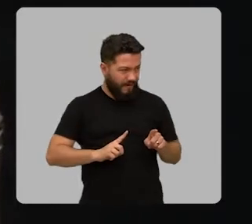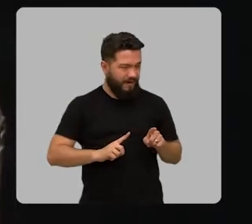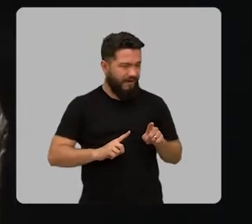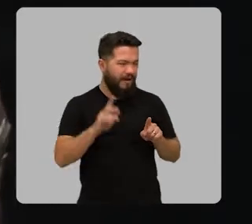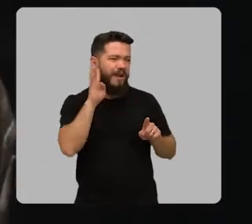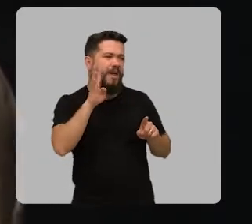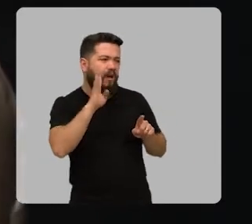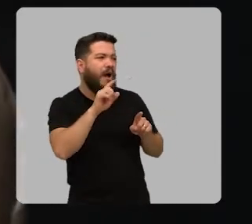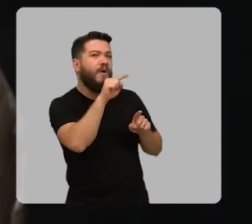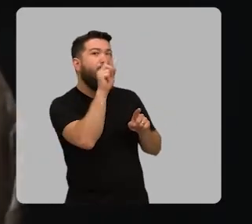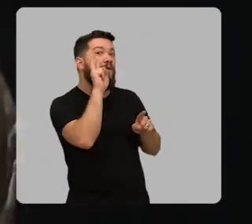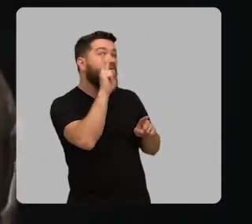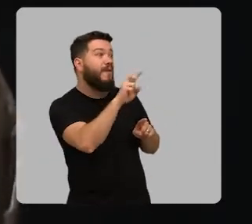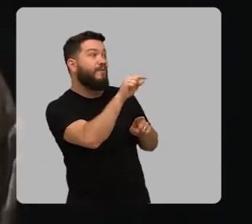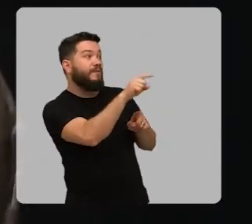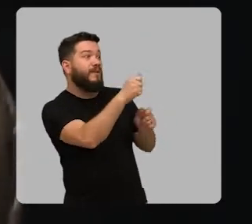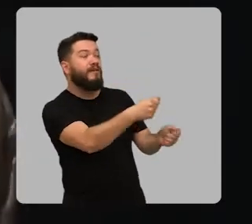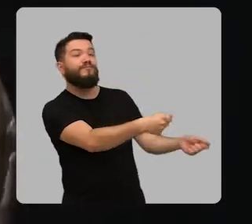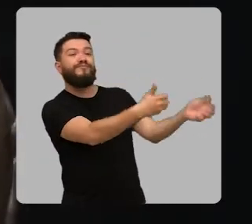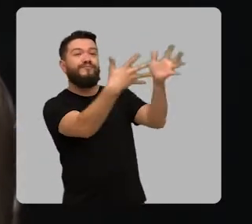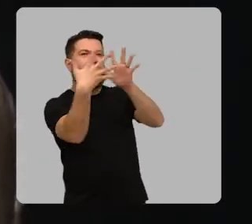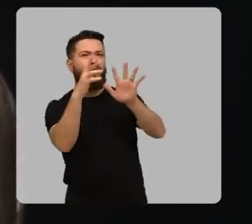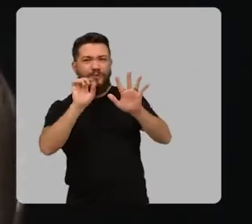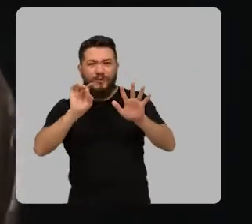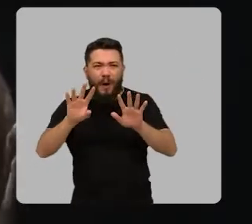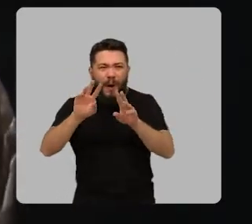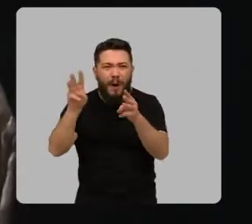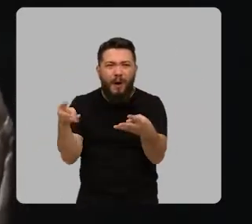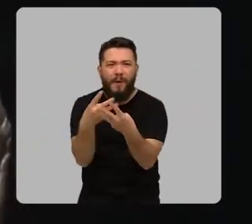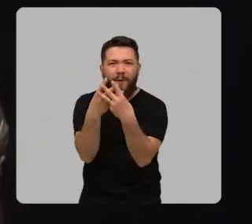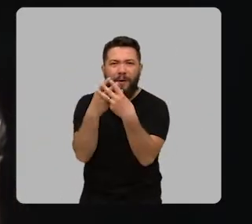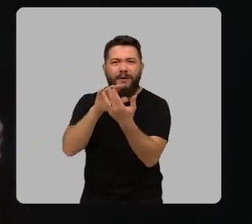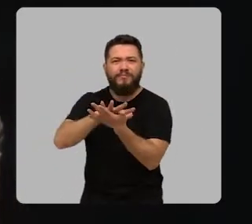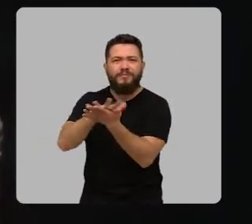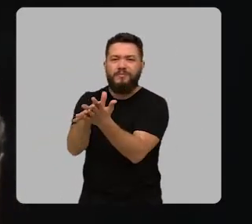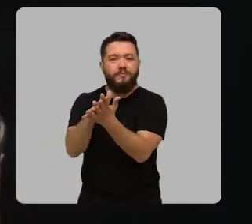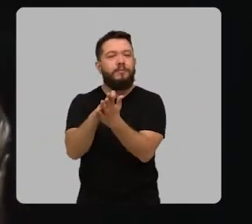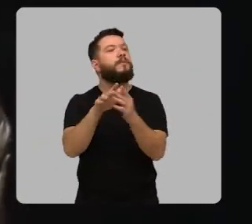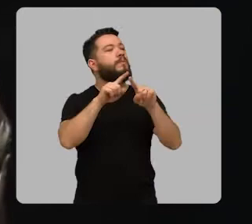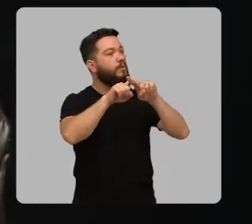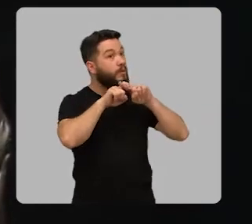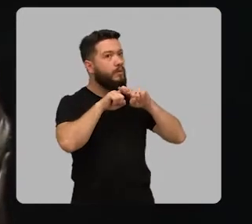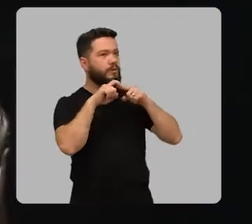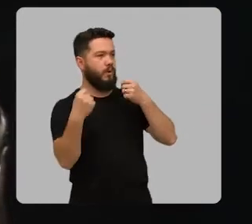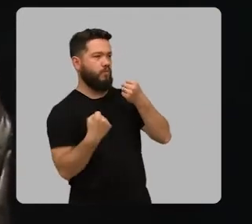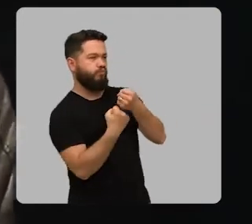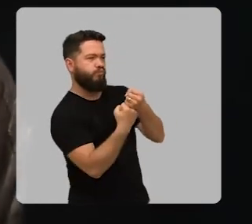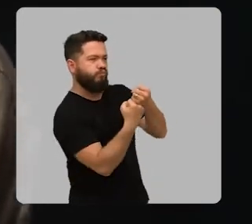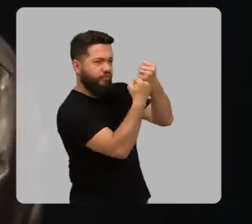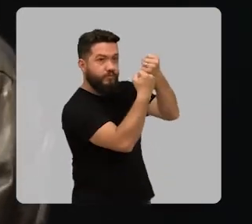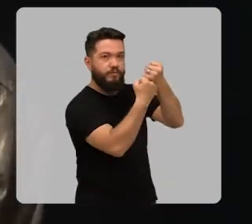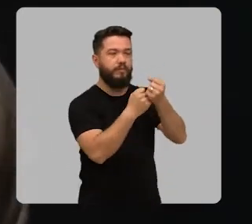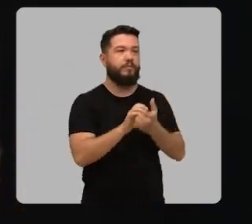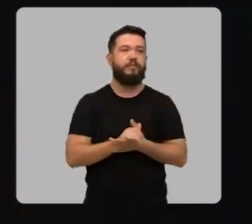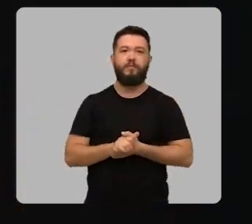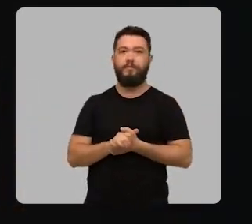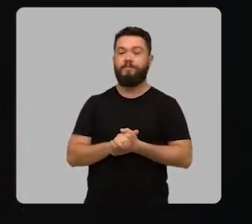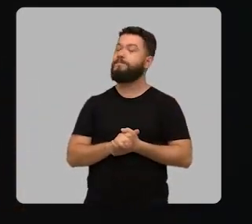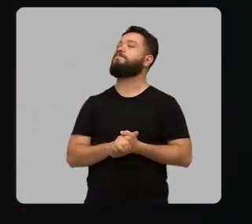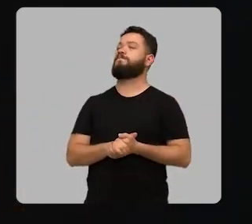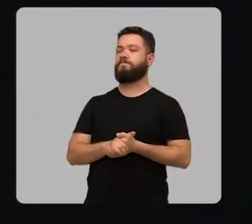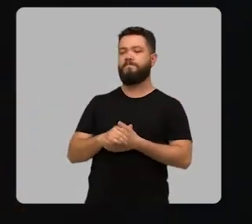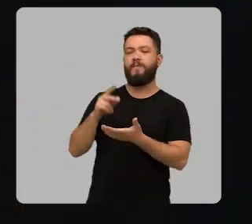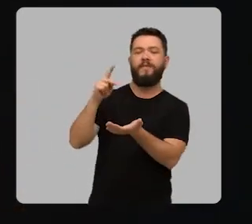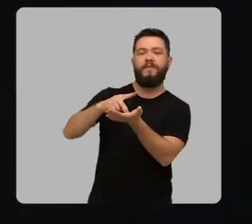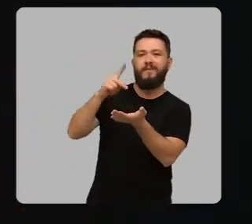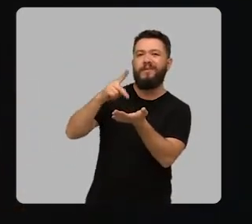ser muito importante ouvir da sua voz que não foi somente o povo judeu e por isso a minha solidariedade ao povo judeu muito obrigado mas de fato essas também